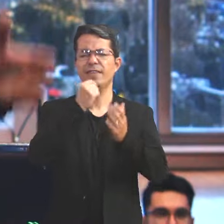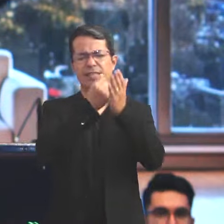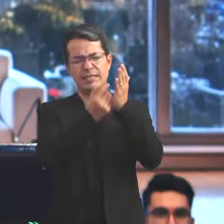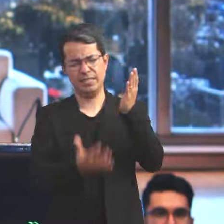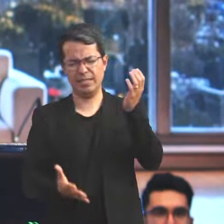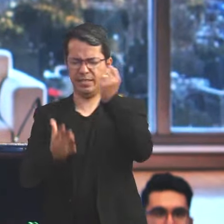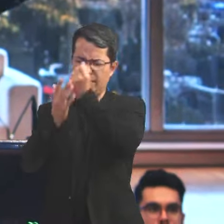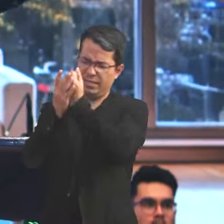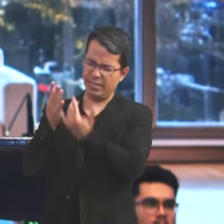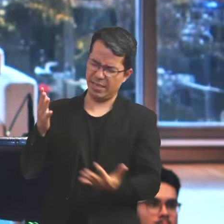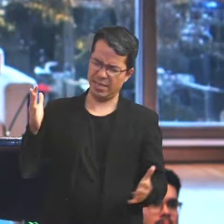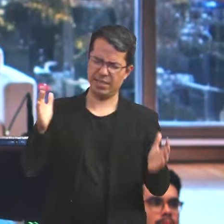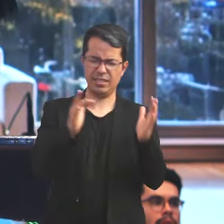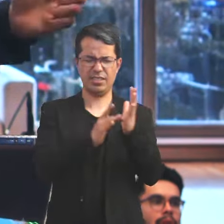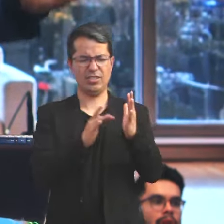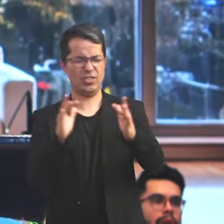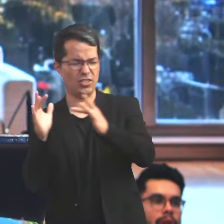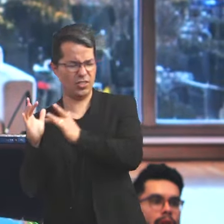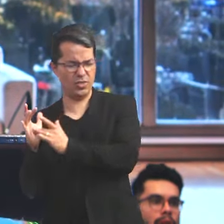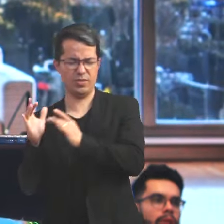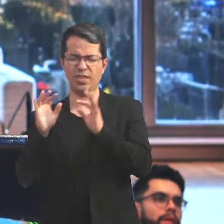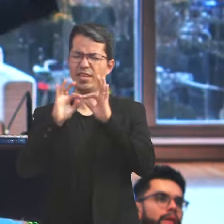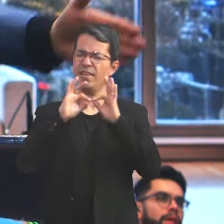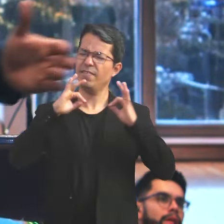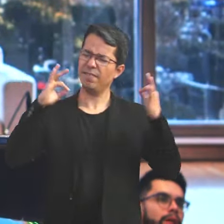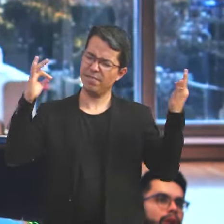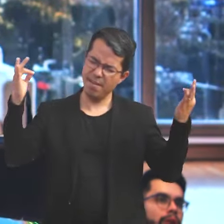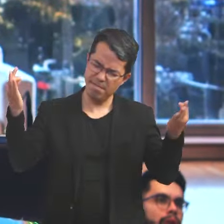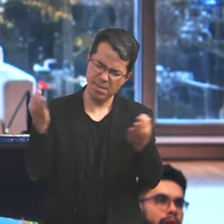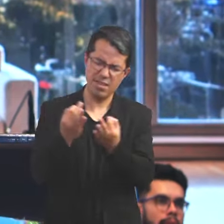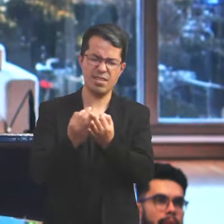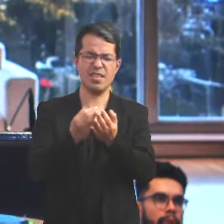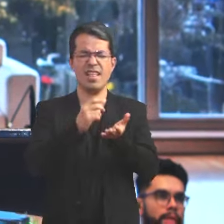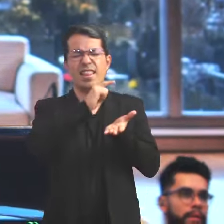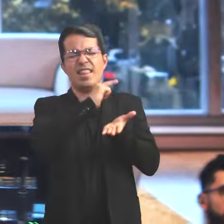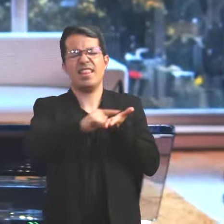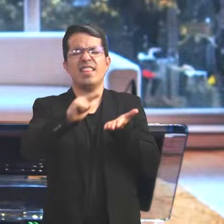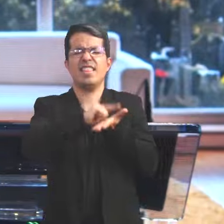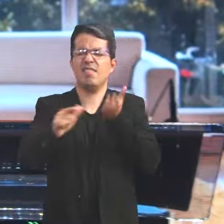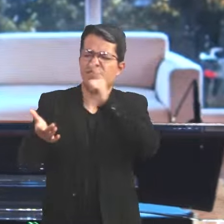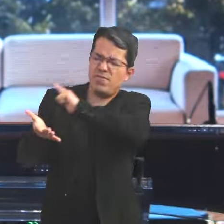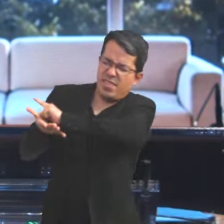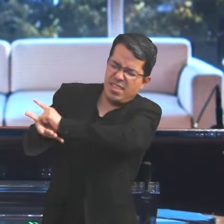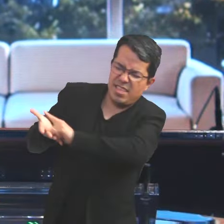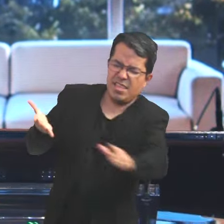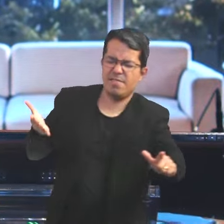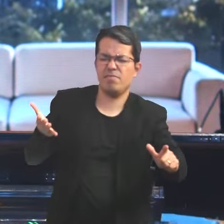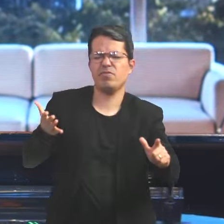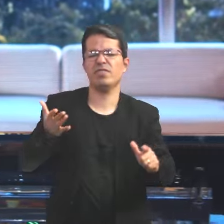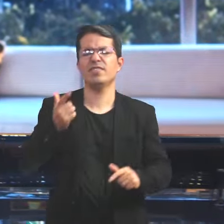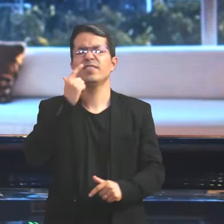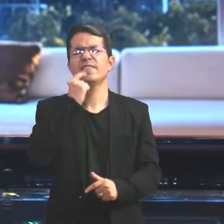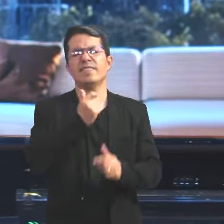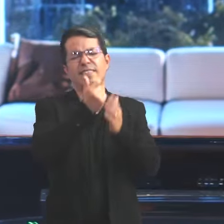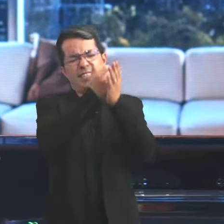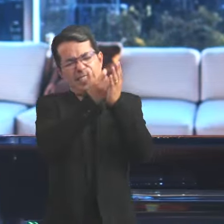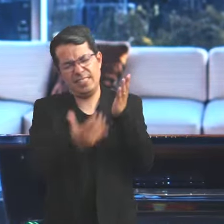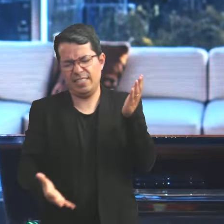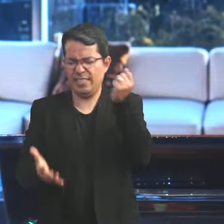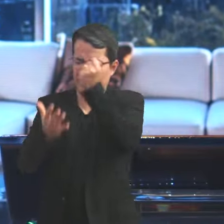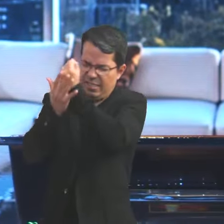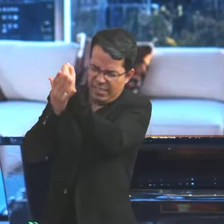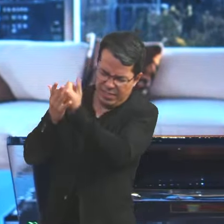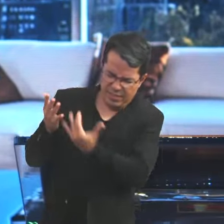amamos sejam lavados pelo sangue do cordeiro e que o senhor nos leve nessa